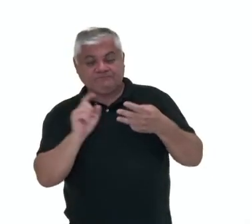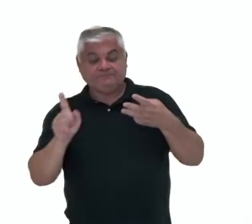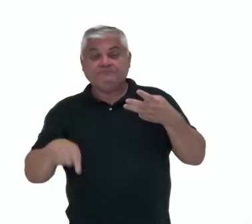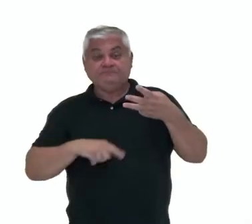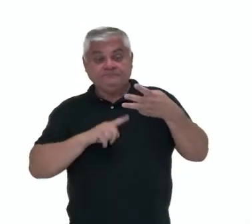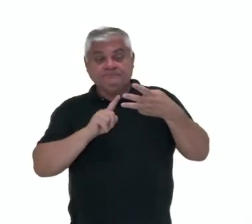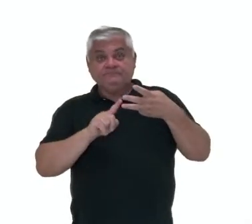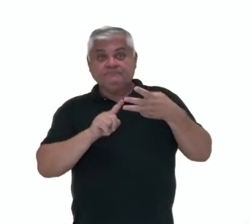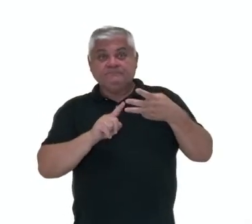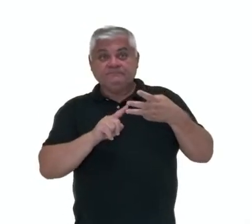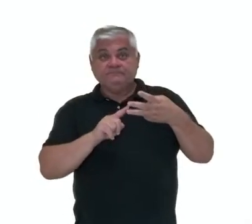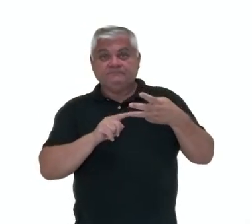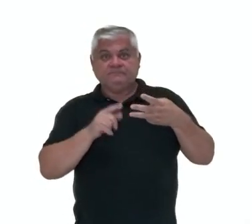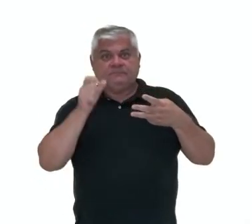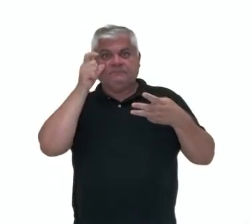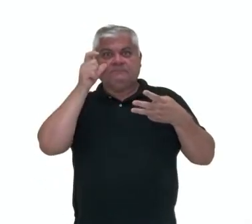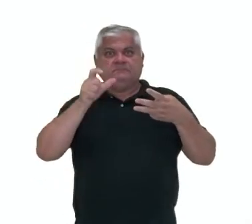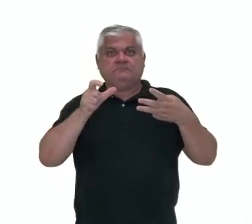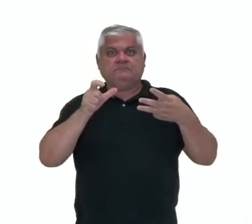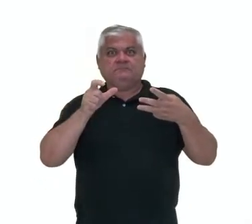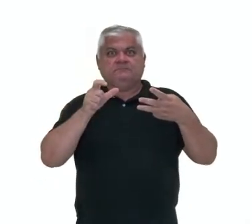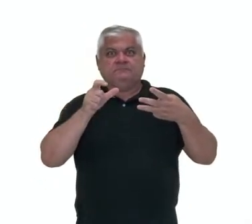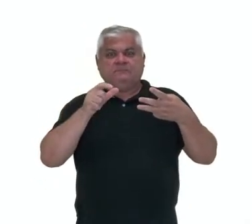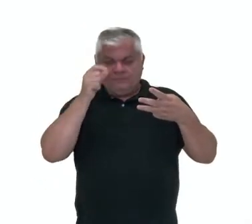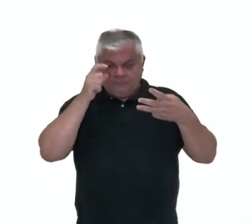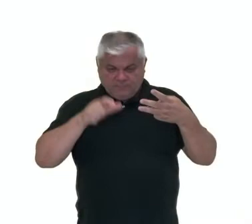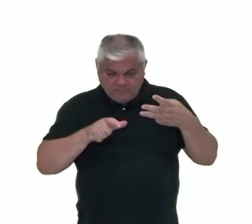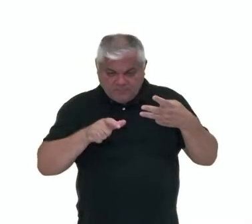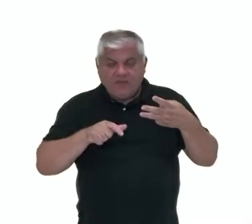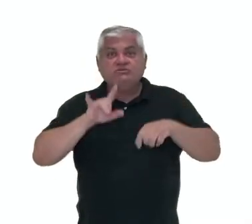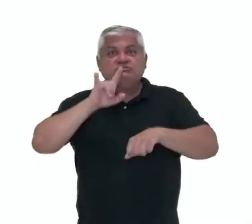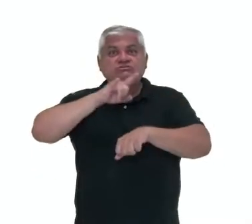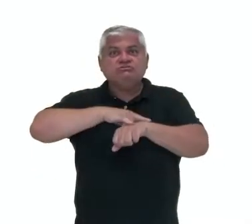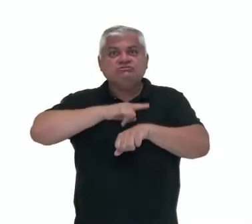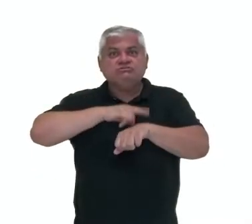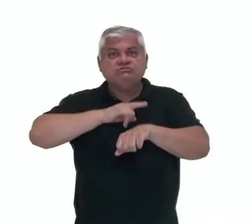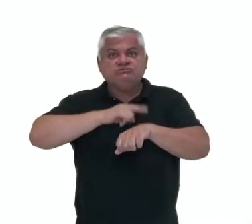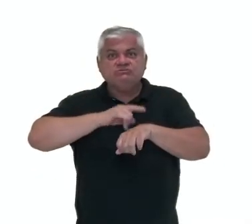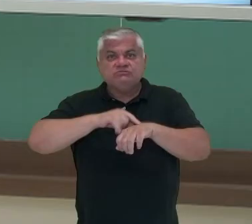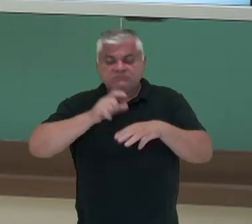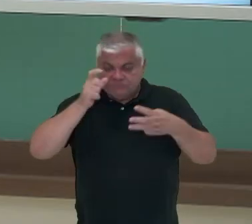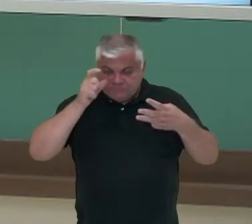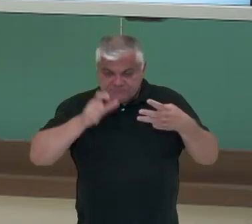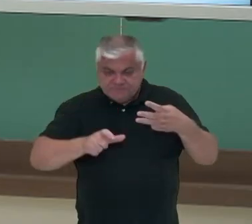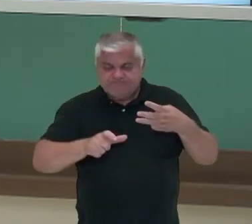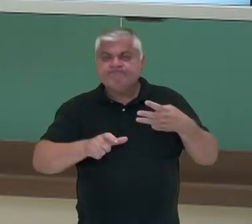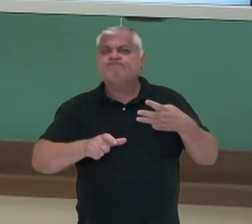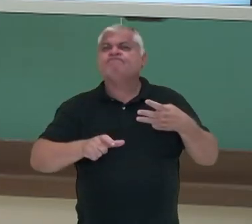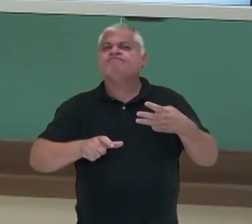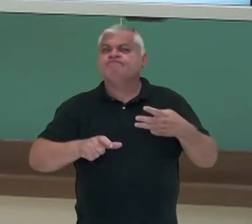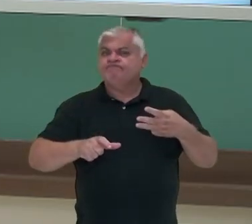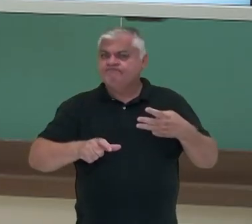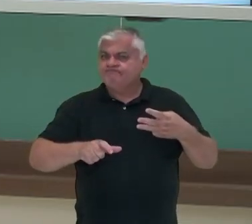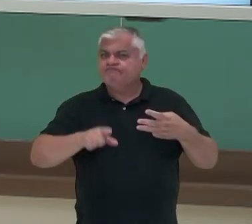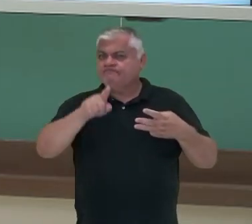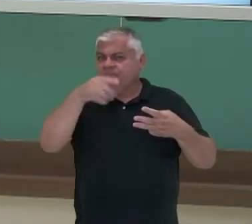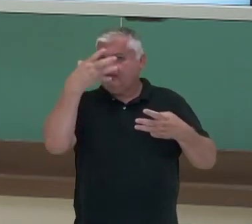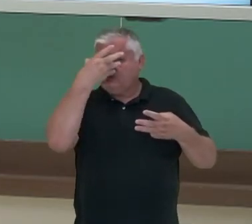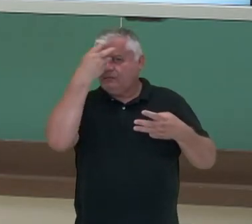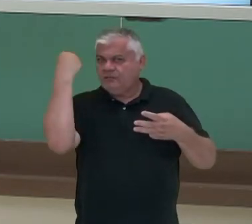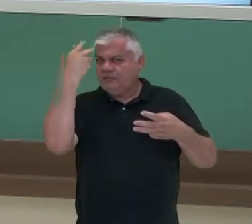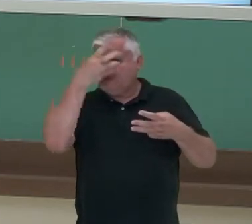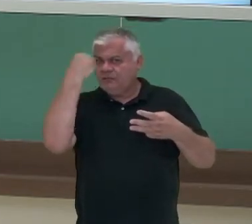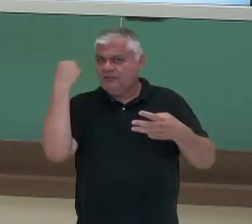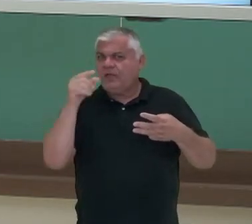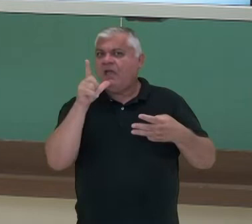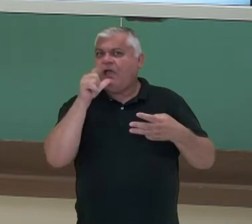último, atenção! Você provavelmente não está hidratado o suficiente.